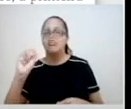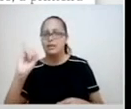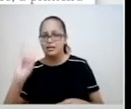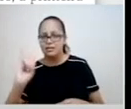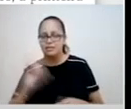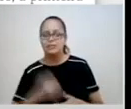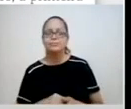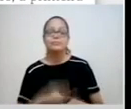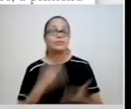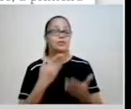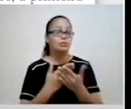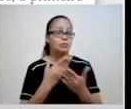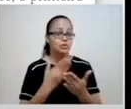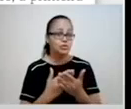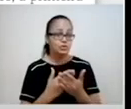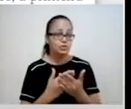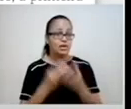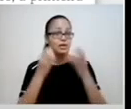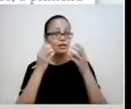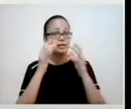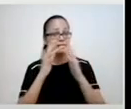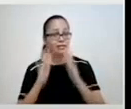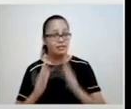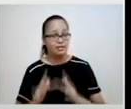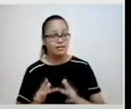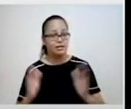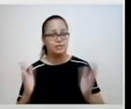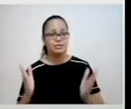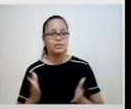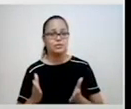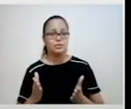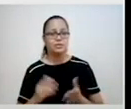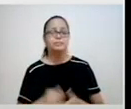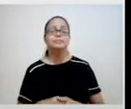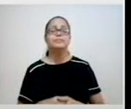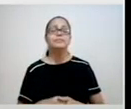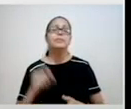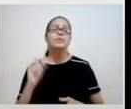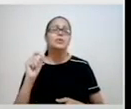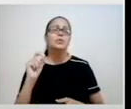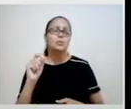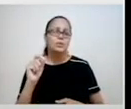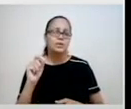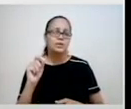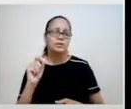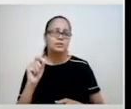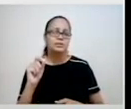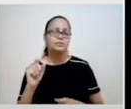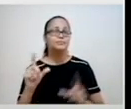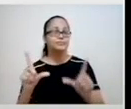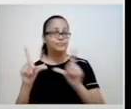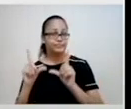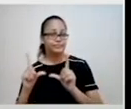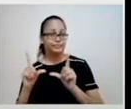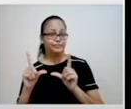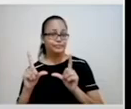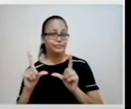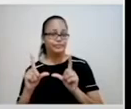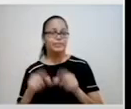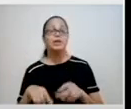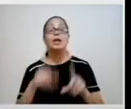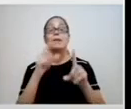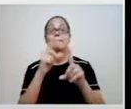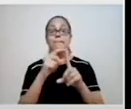Nós vamos estudar um pouquinho mais esses detalhes agora. Então, o que são marcadores conversacionais? Acabei de falar para vocês,